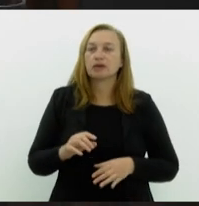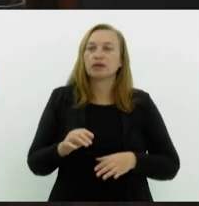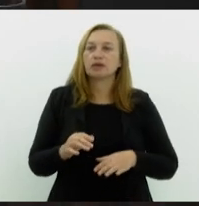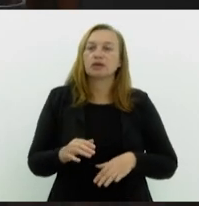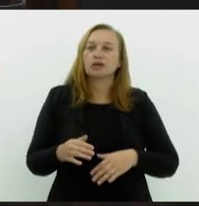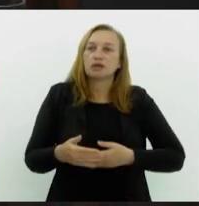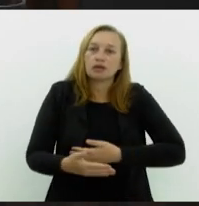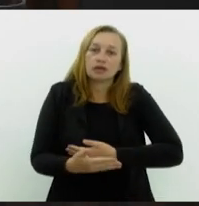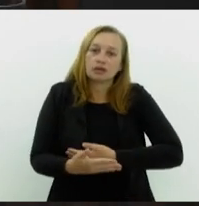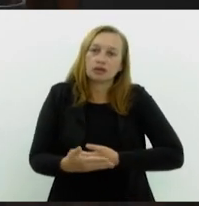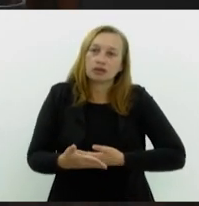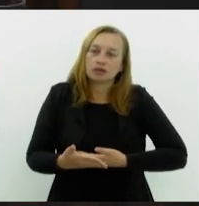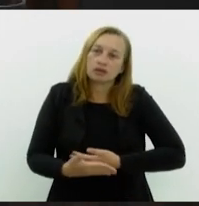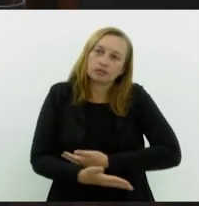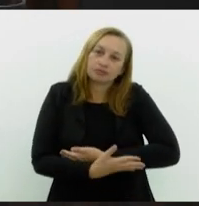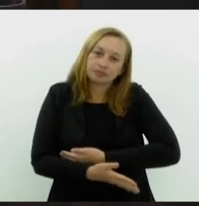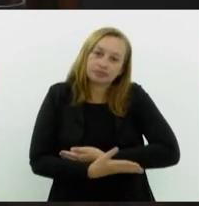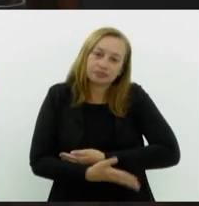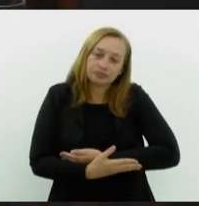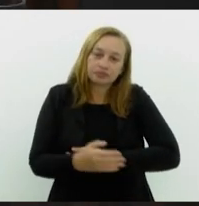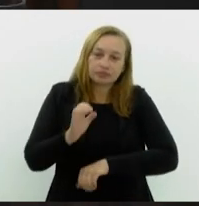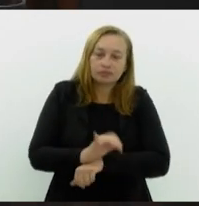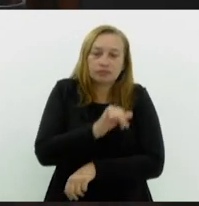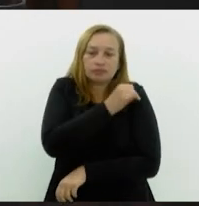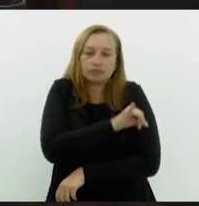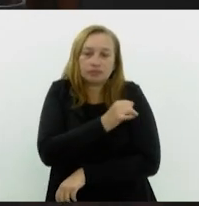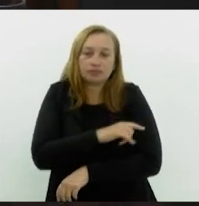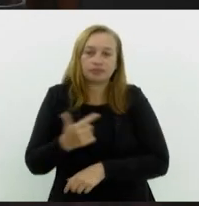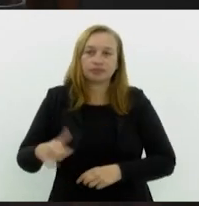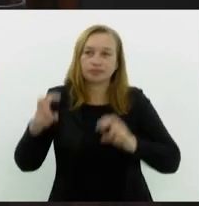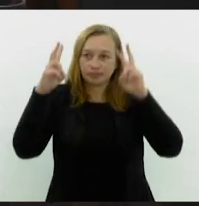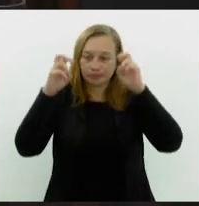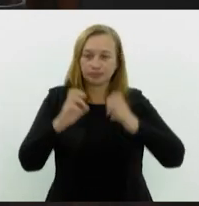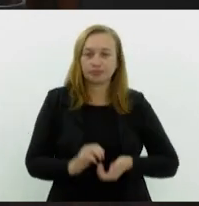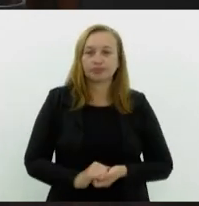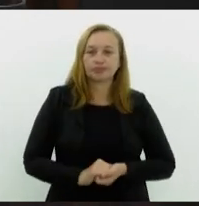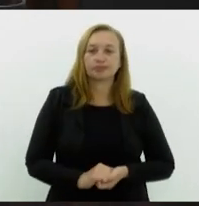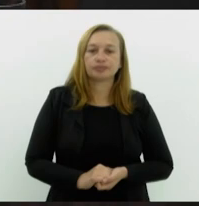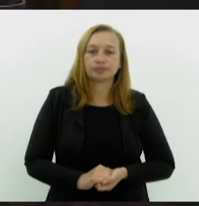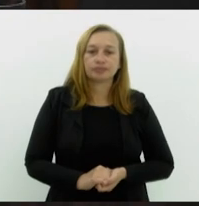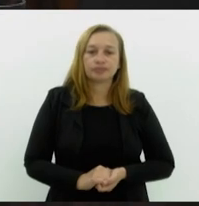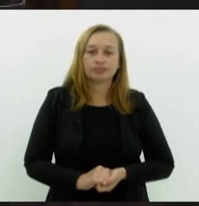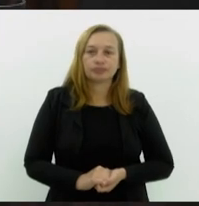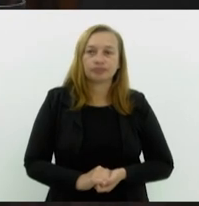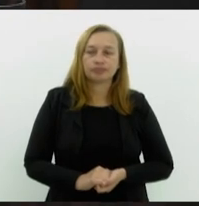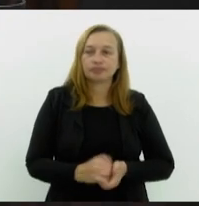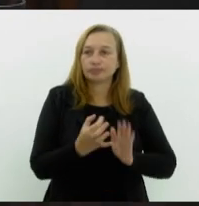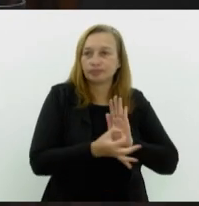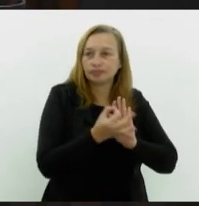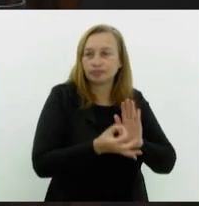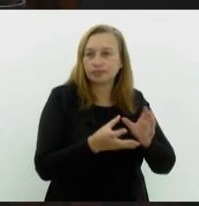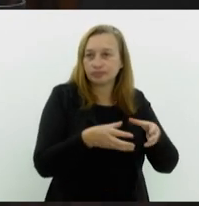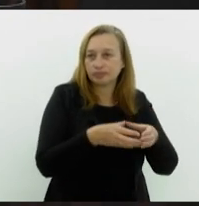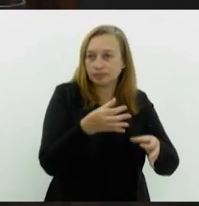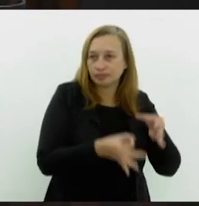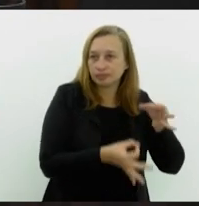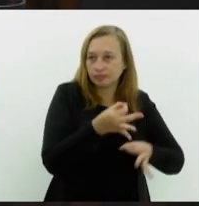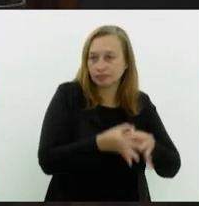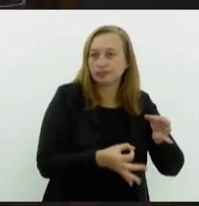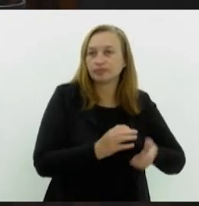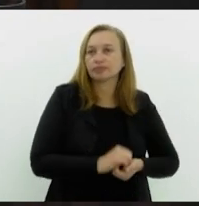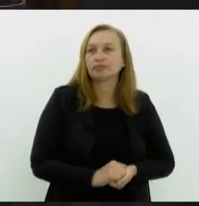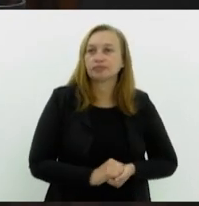nas unidades hospitalares do Estado do Rio de Janeiro e da outras providências. Pareceres das comissões de Constituição e